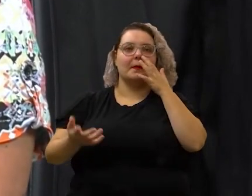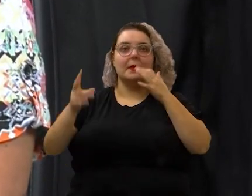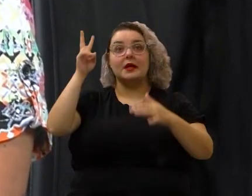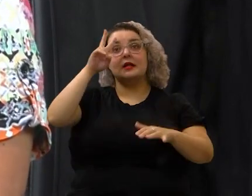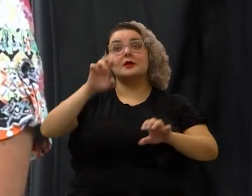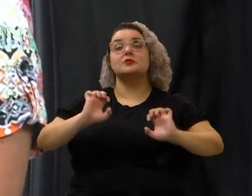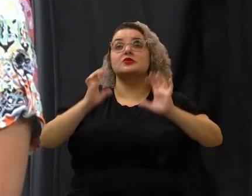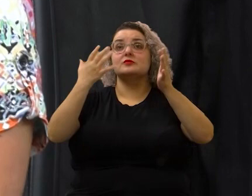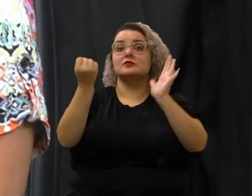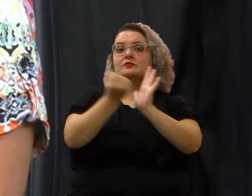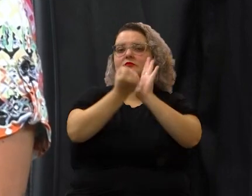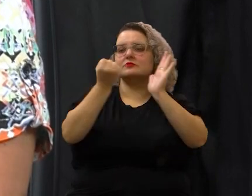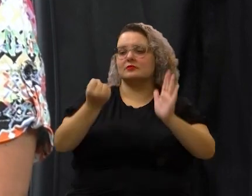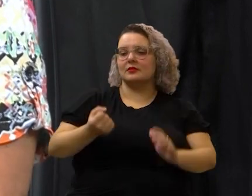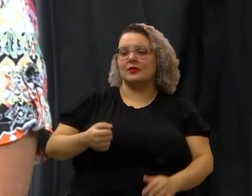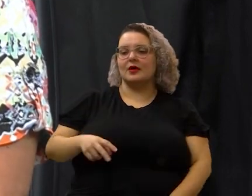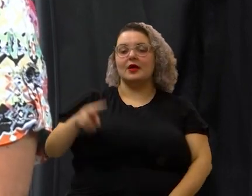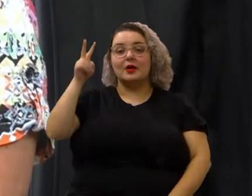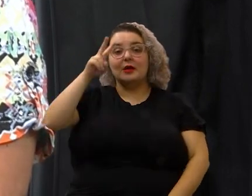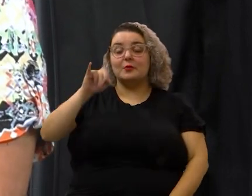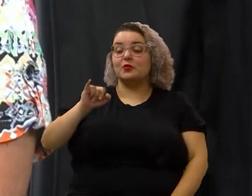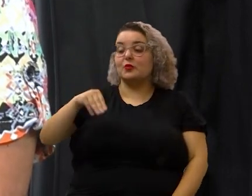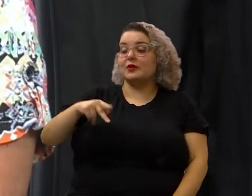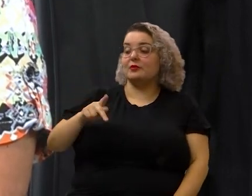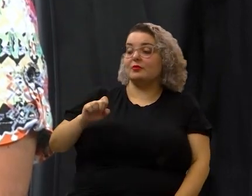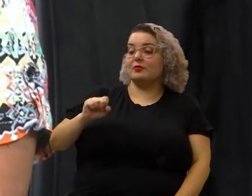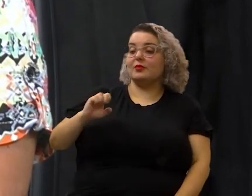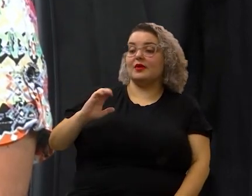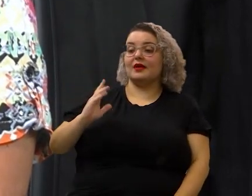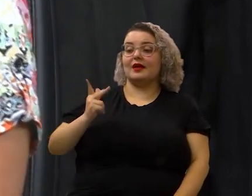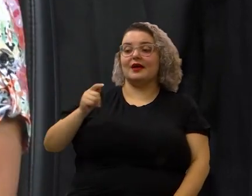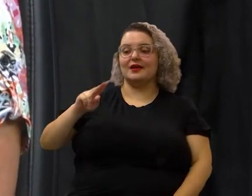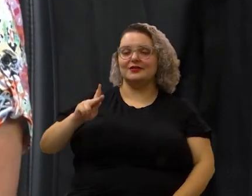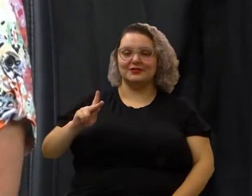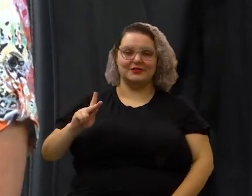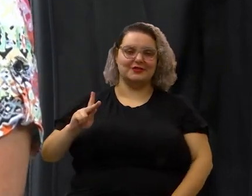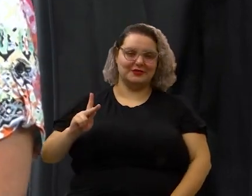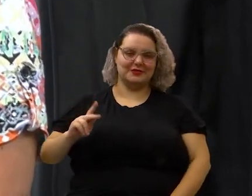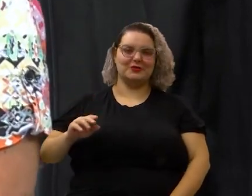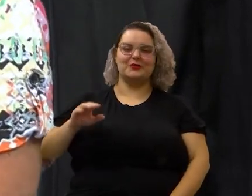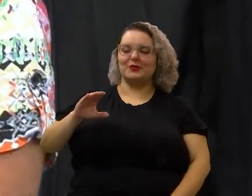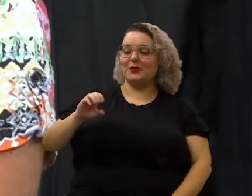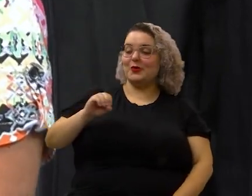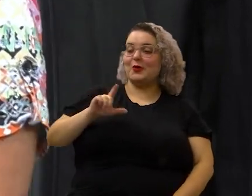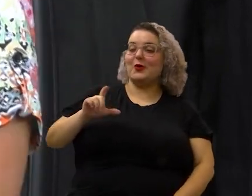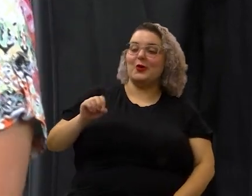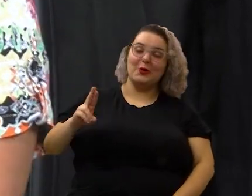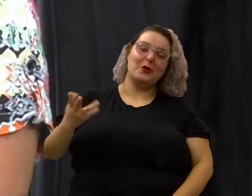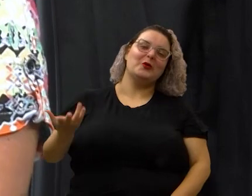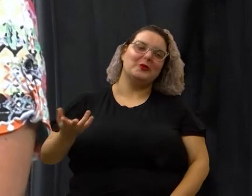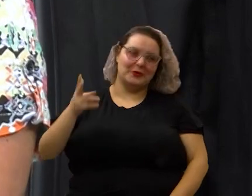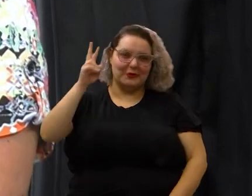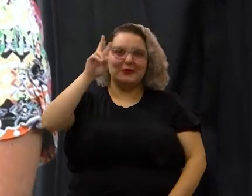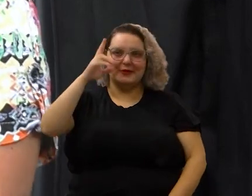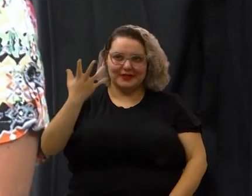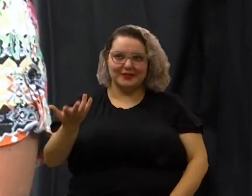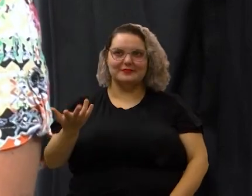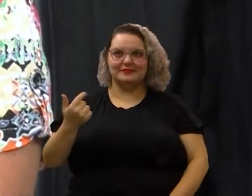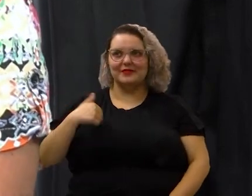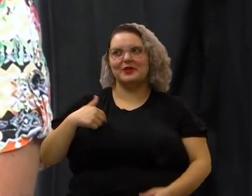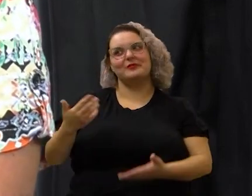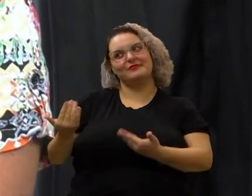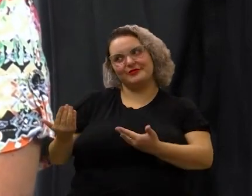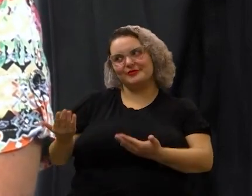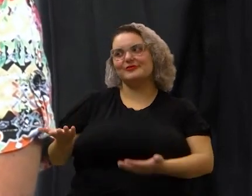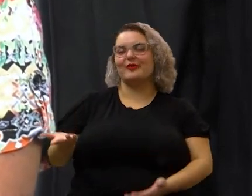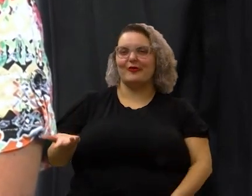marcaram bastante, eu lembro do impeachment do Collor. Sim. Eu lembro de torcer pelo impeachment do Collor, era bem